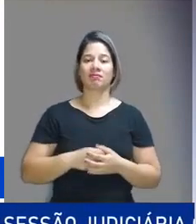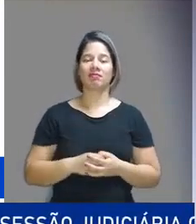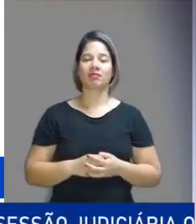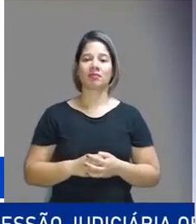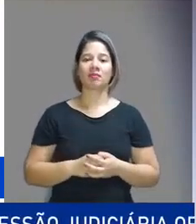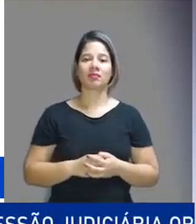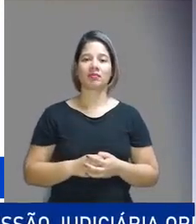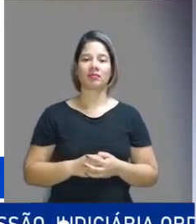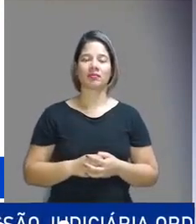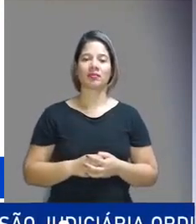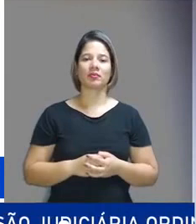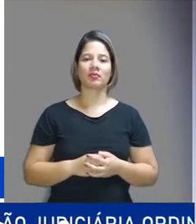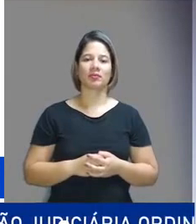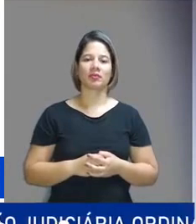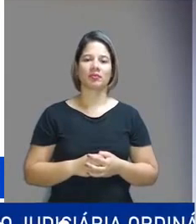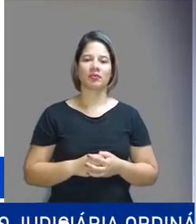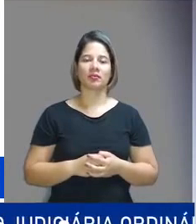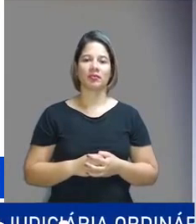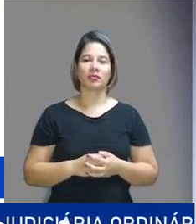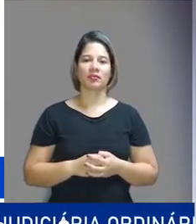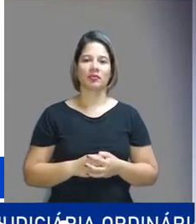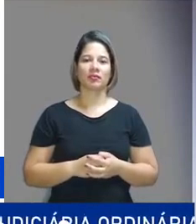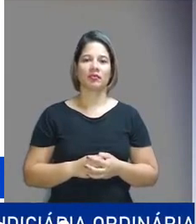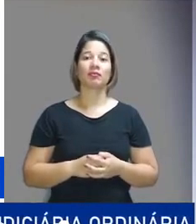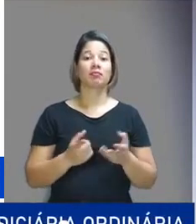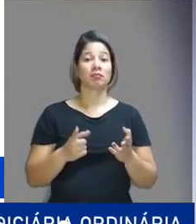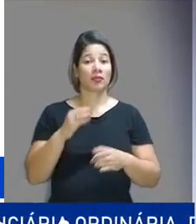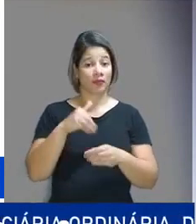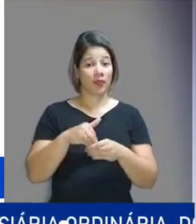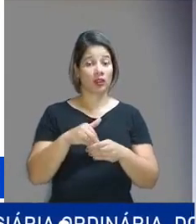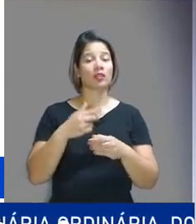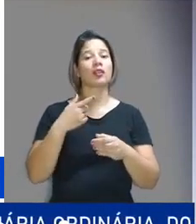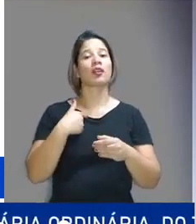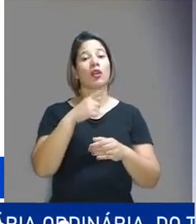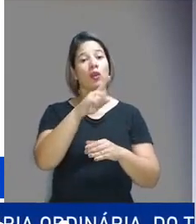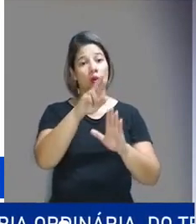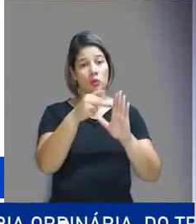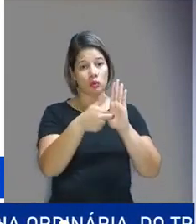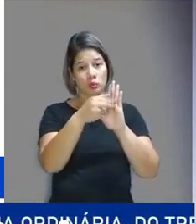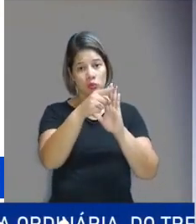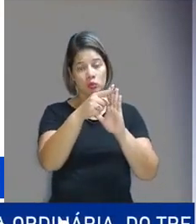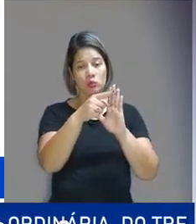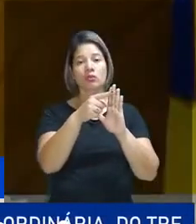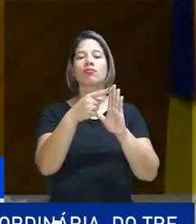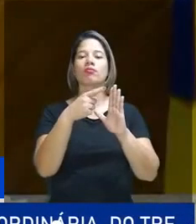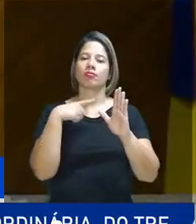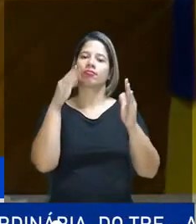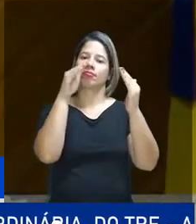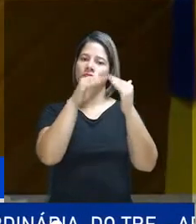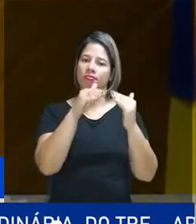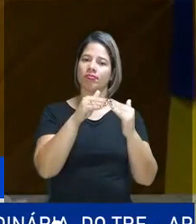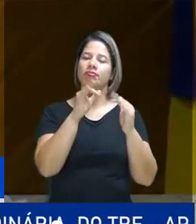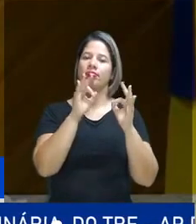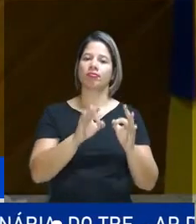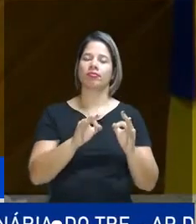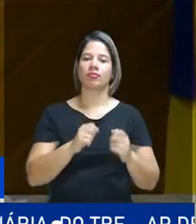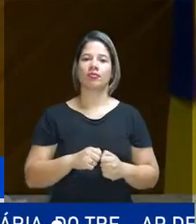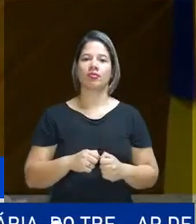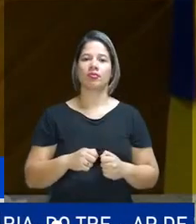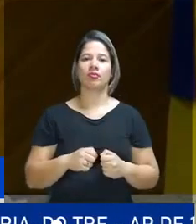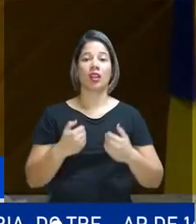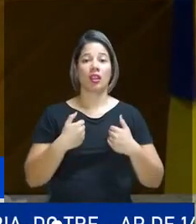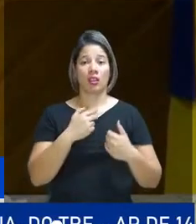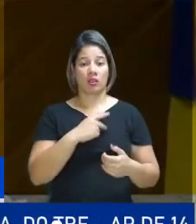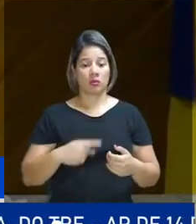E quanto ao voto, eu acompanho integralmente o voto do juiz Anselmo Gonçalves. Eu também acompanho o voto do